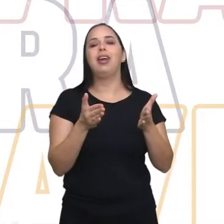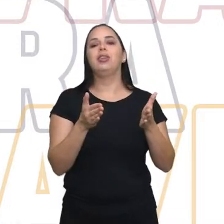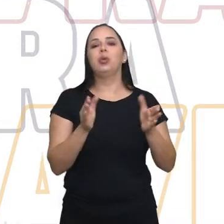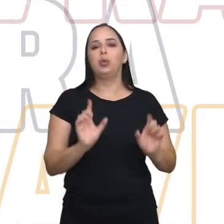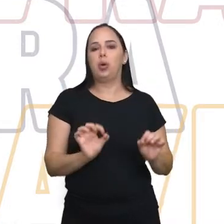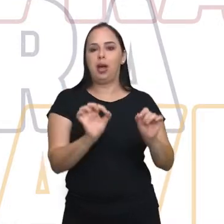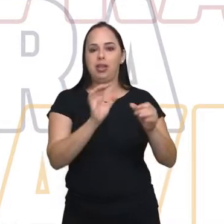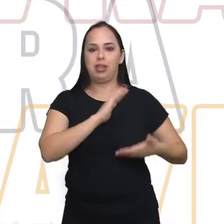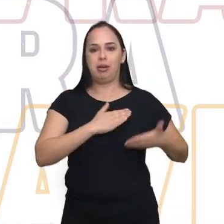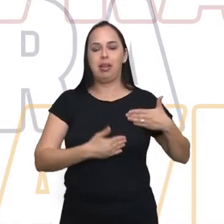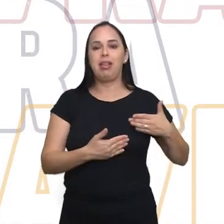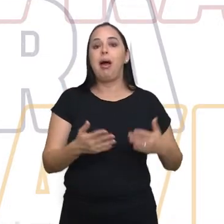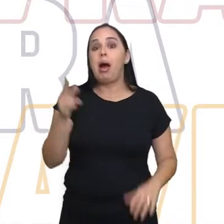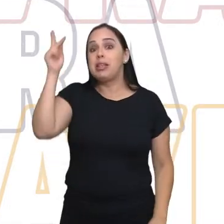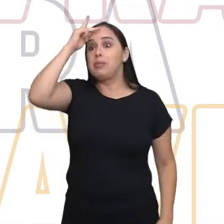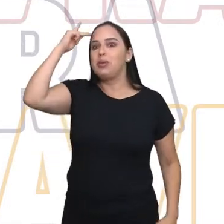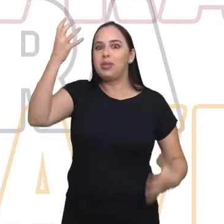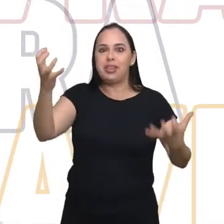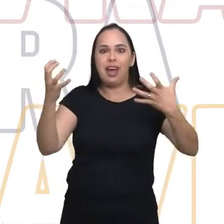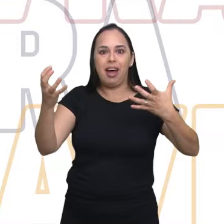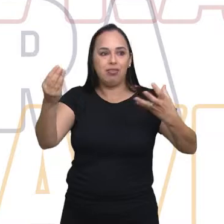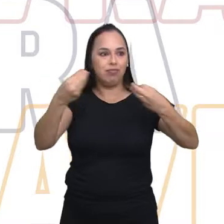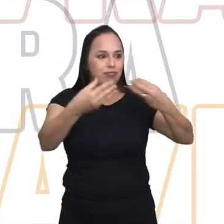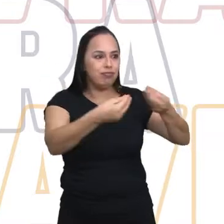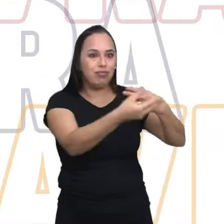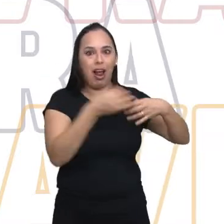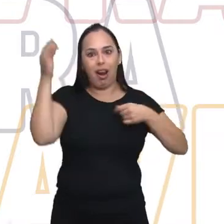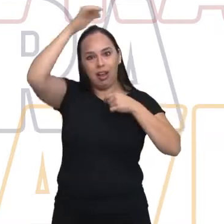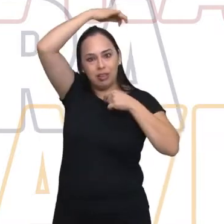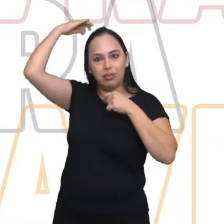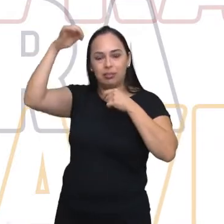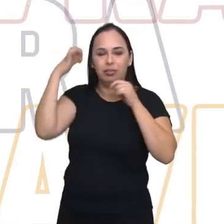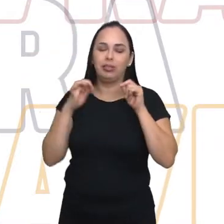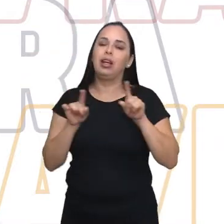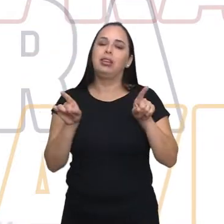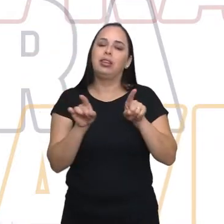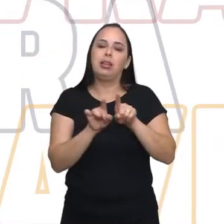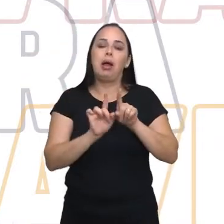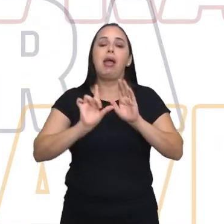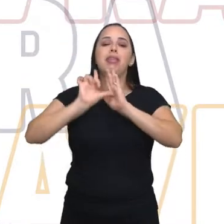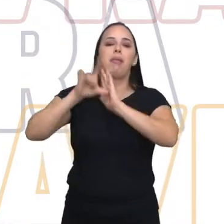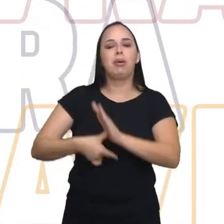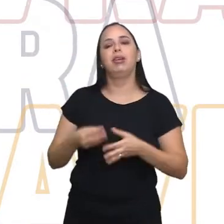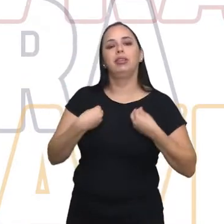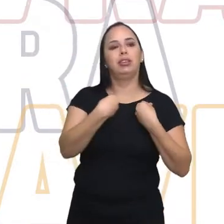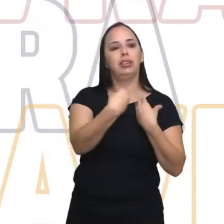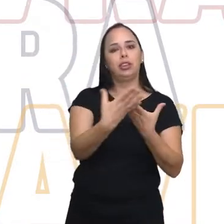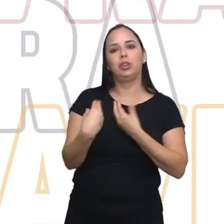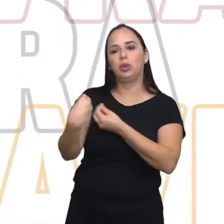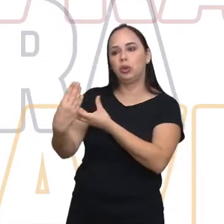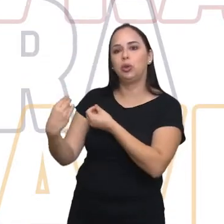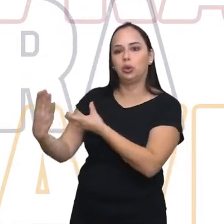ligam querendo doar lenço. Então, aí a gente recebe muito e também já repassa, porque não